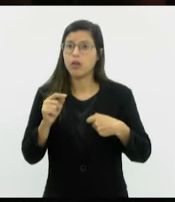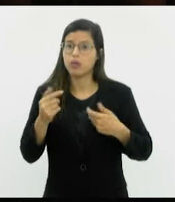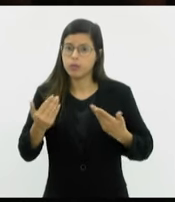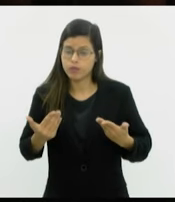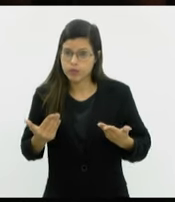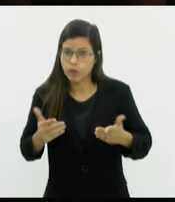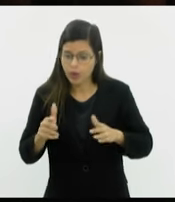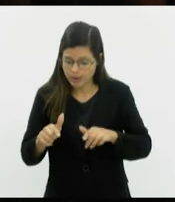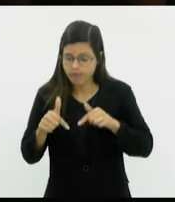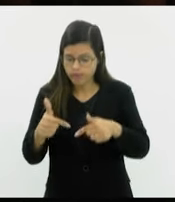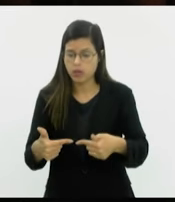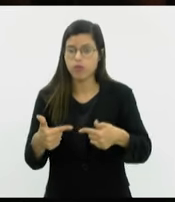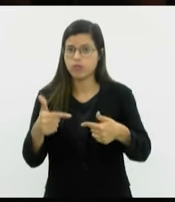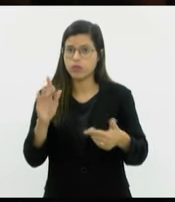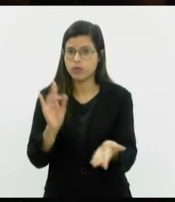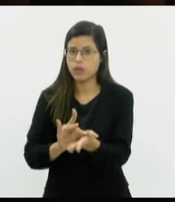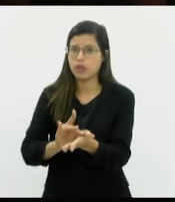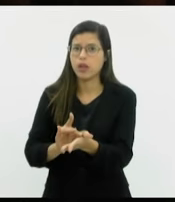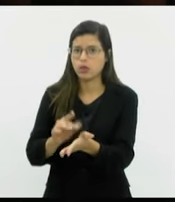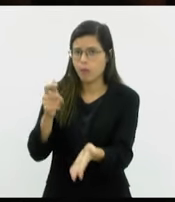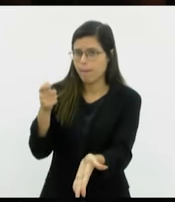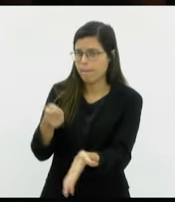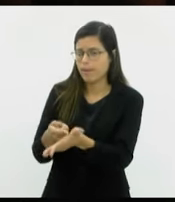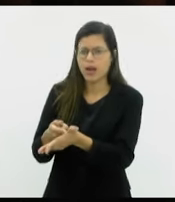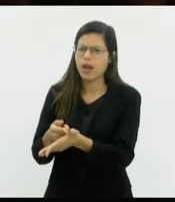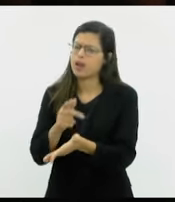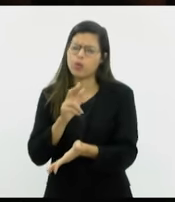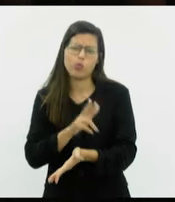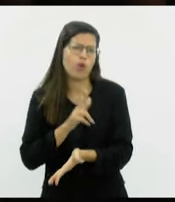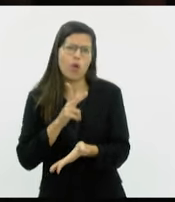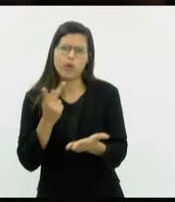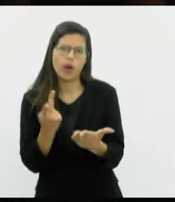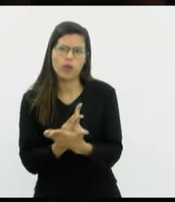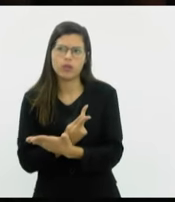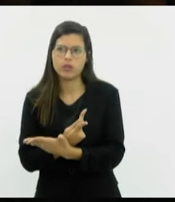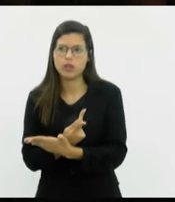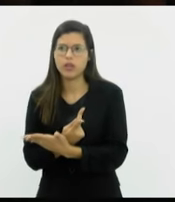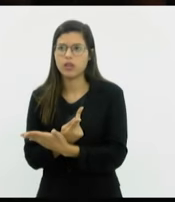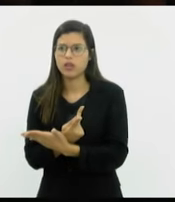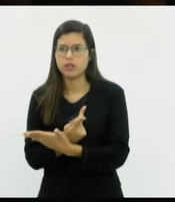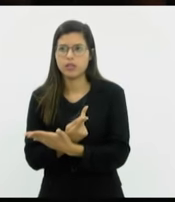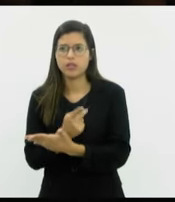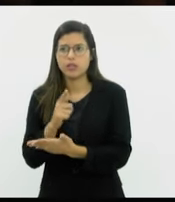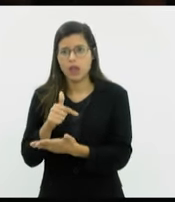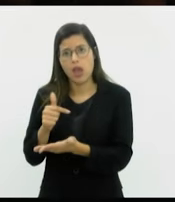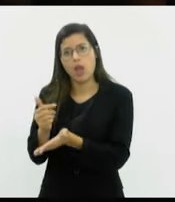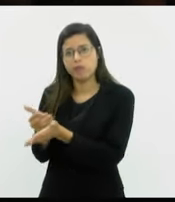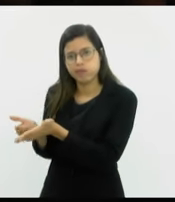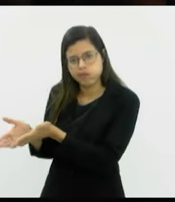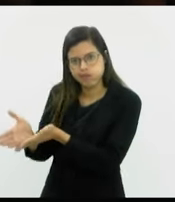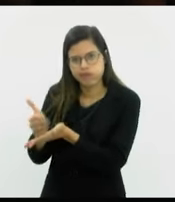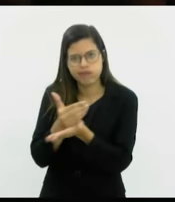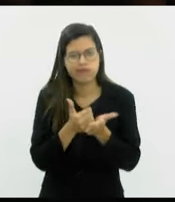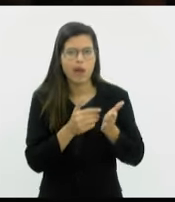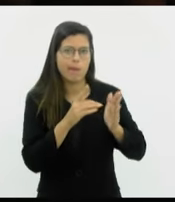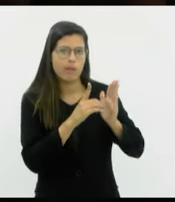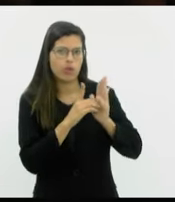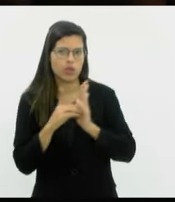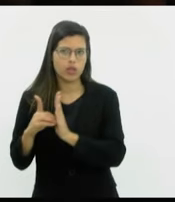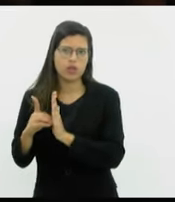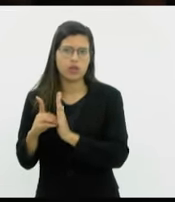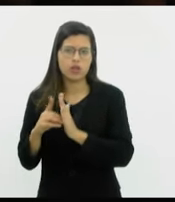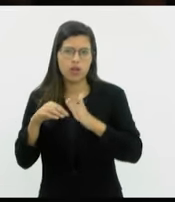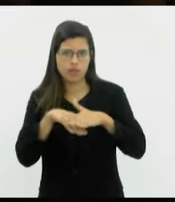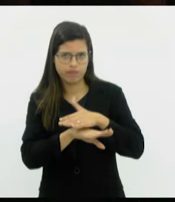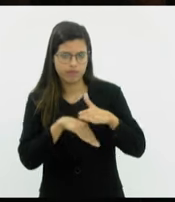prestado, para cobrir o custo desse serviço. E não é isso que acontece, isso acaba virando uma receita para o DETRAN e para o Caixa do